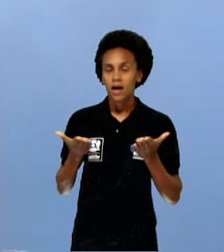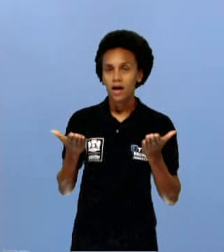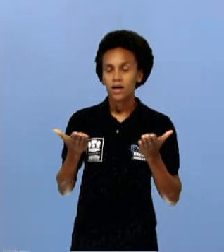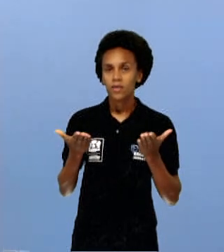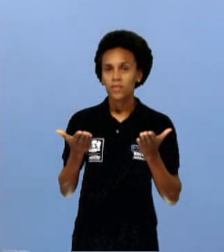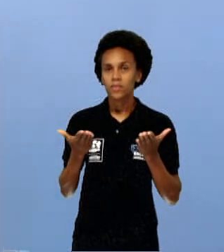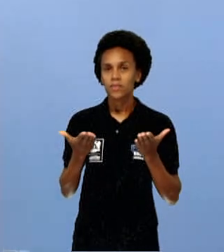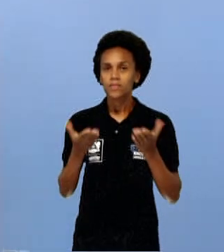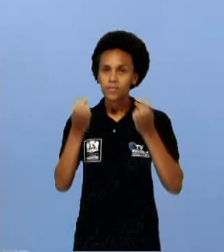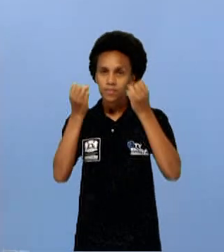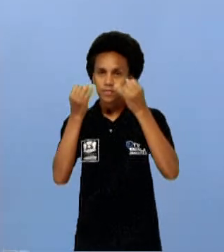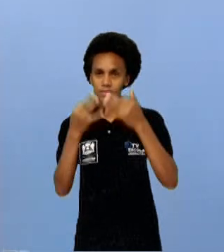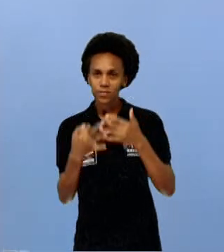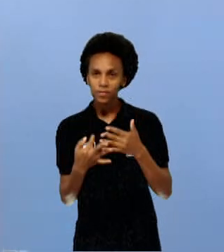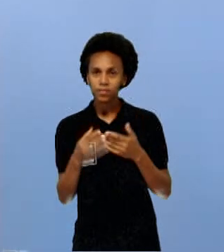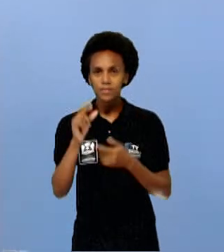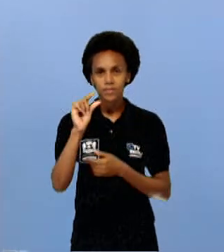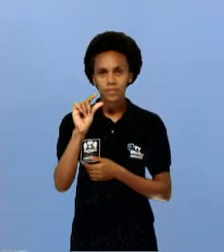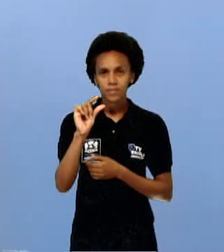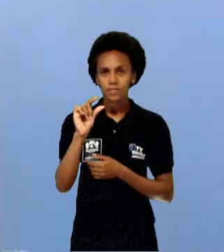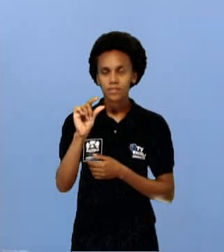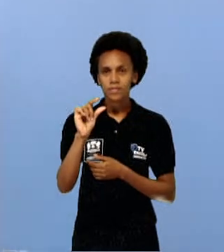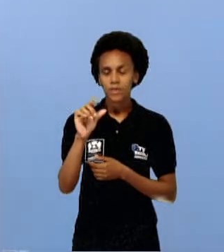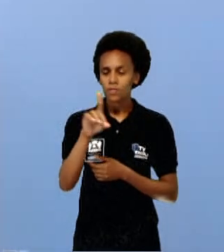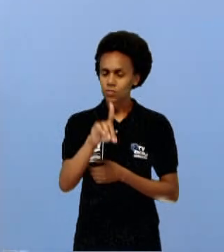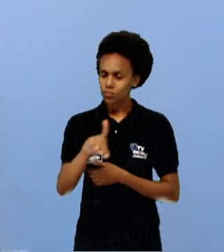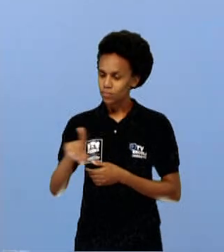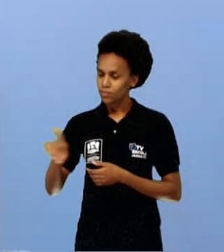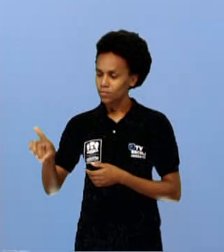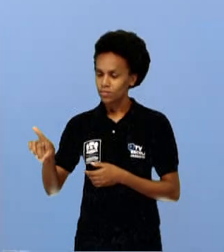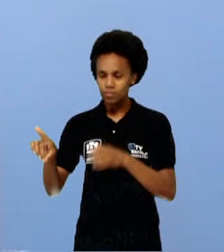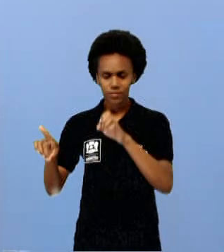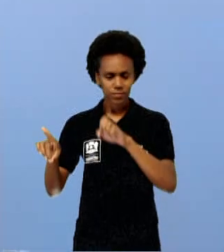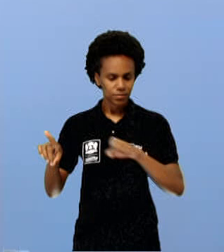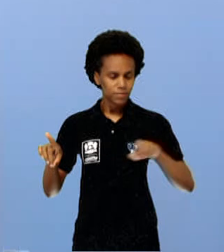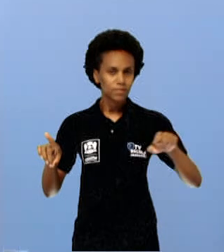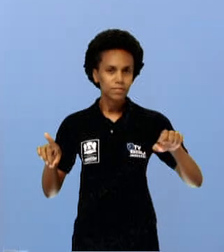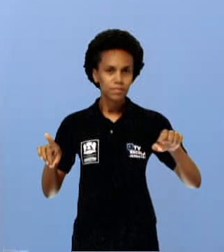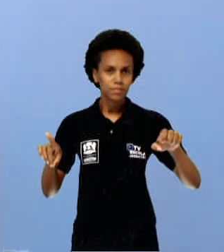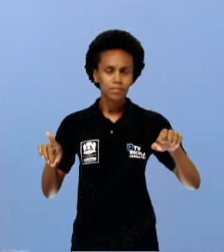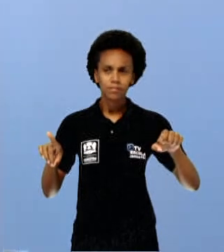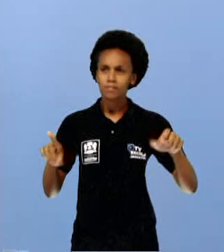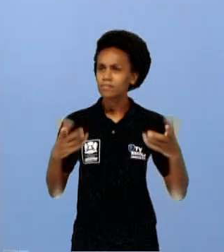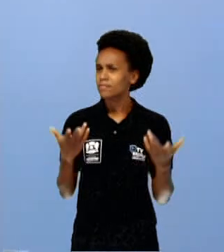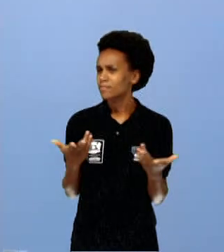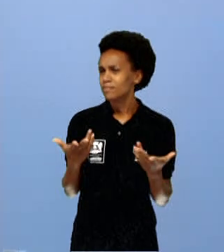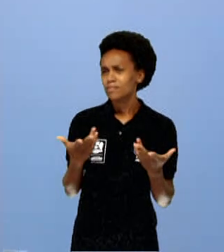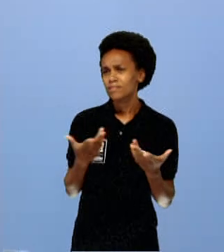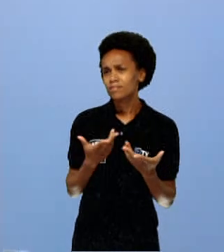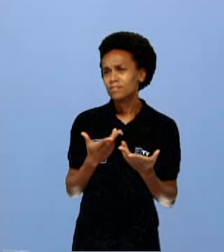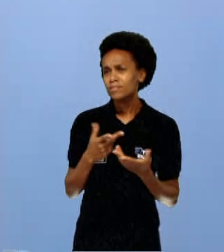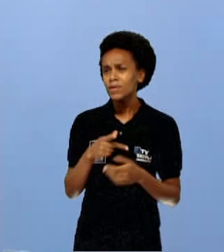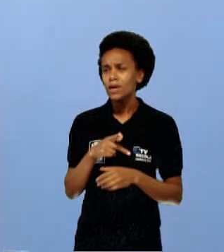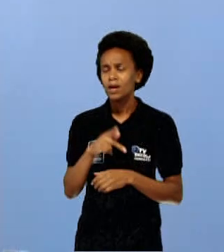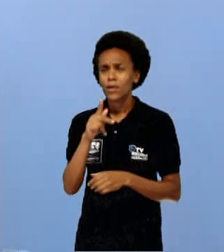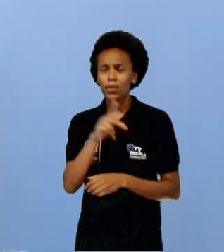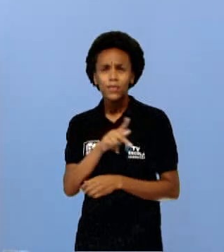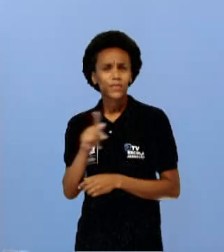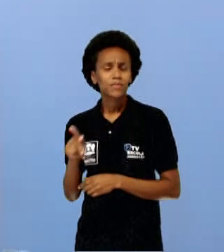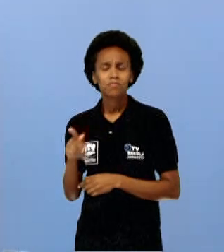esquerda e direita Ai que a Juliana não consigo saber identificar umas Bora lá